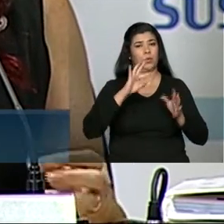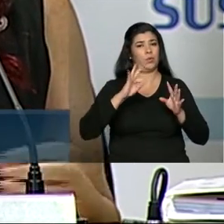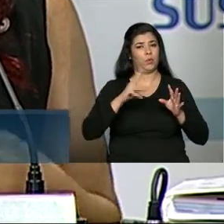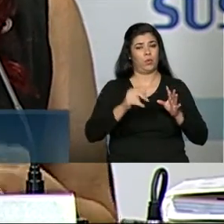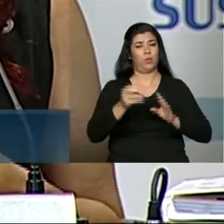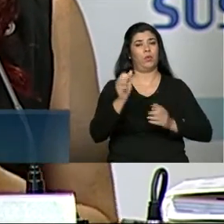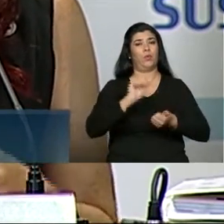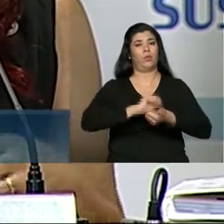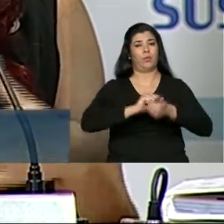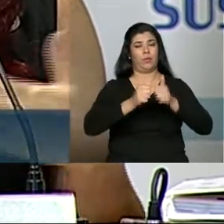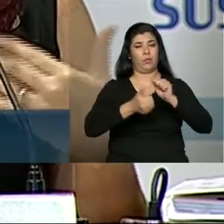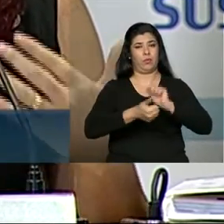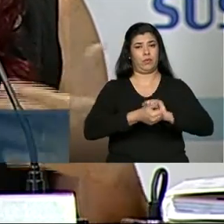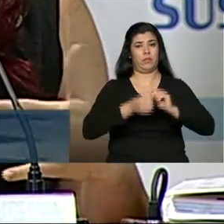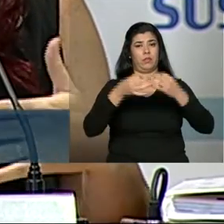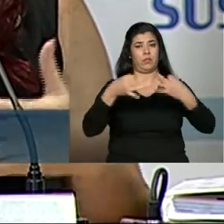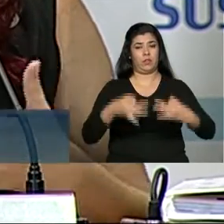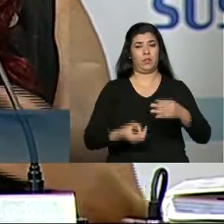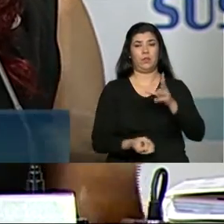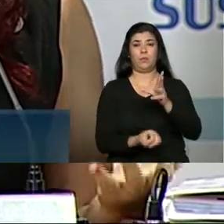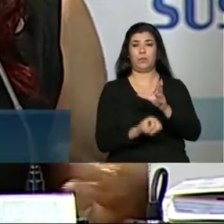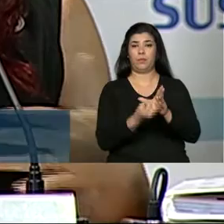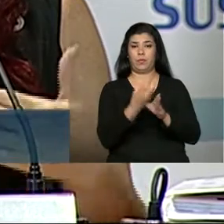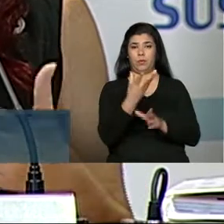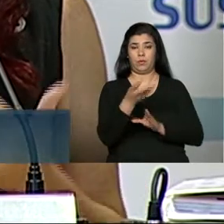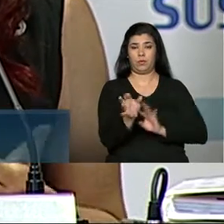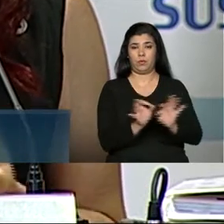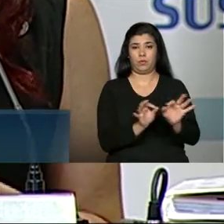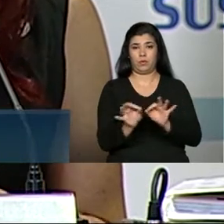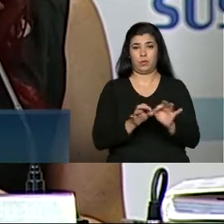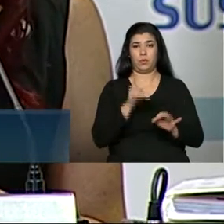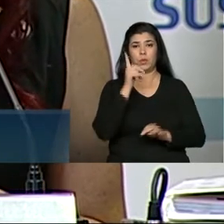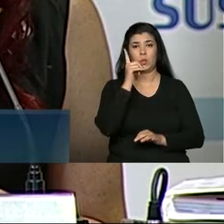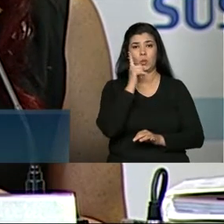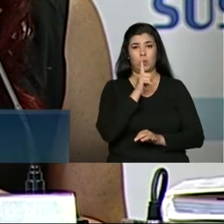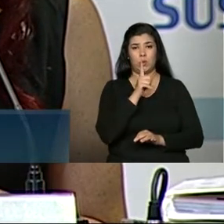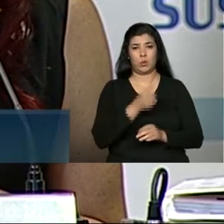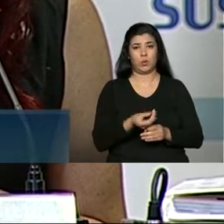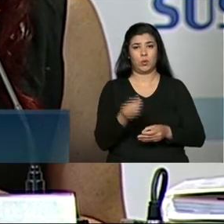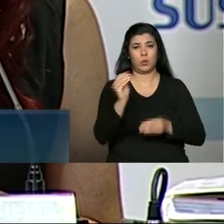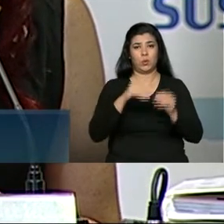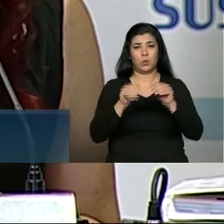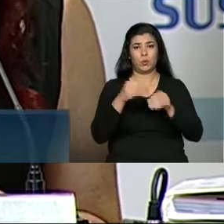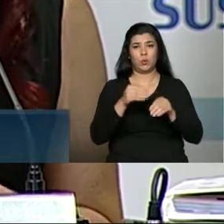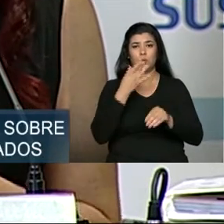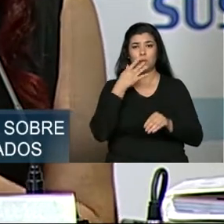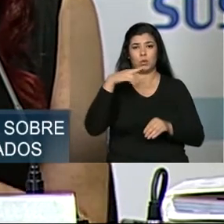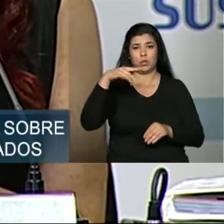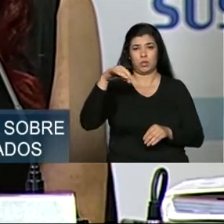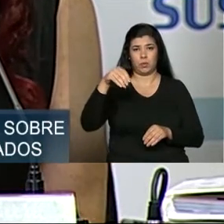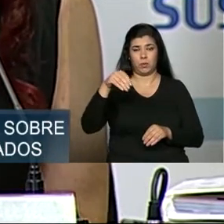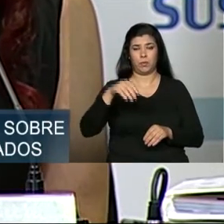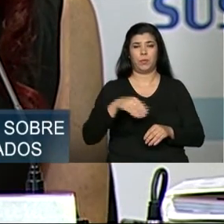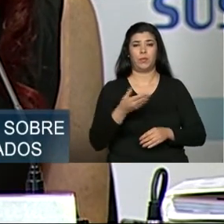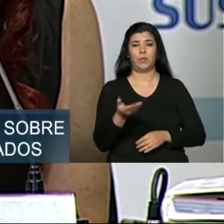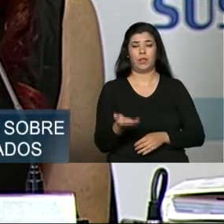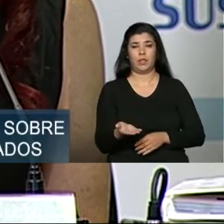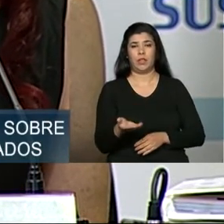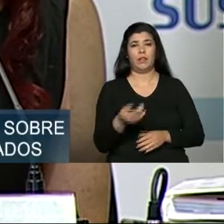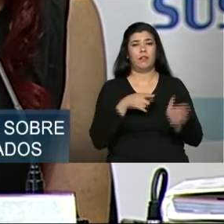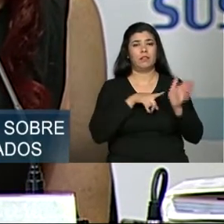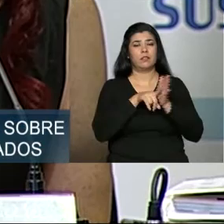se adequarem e organizarem para conseguir reduzir o teor de sódio.